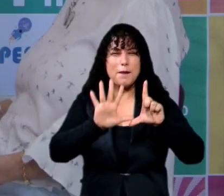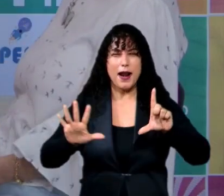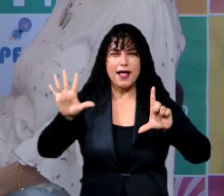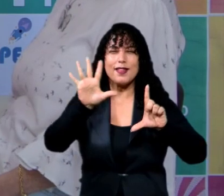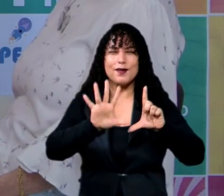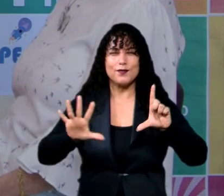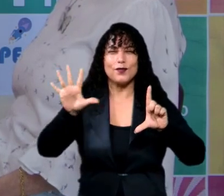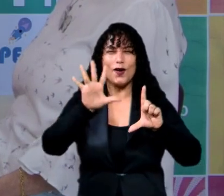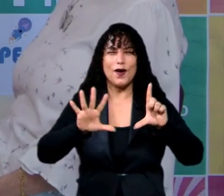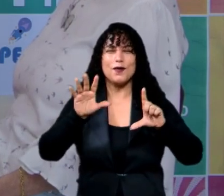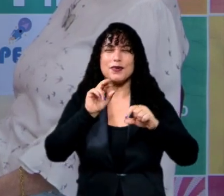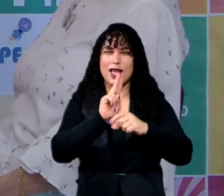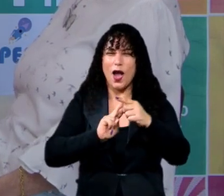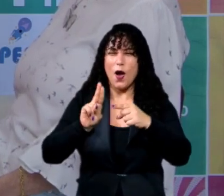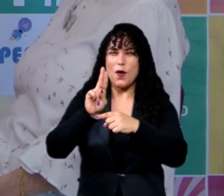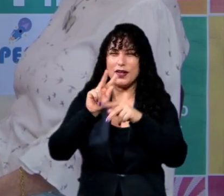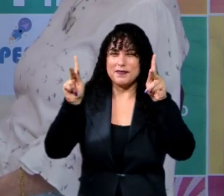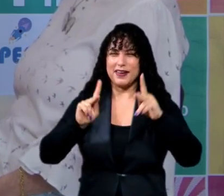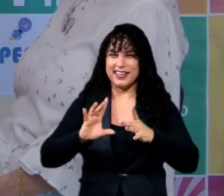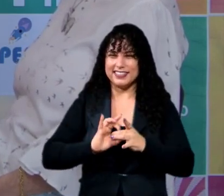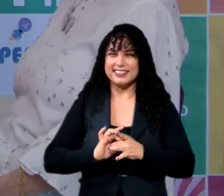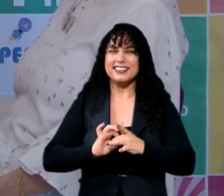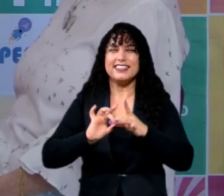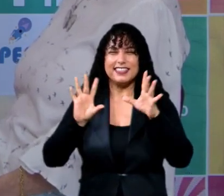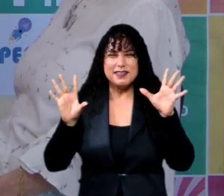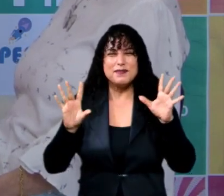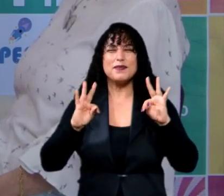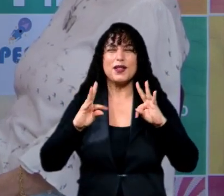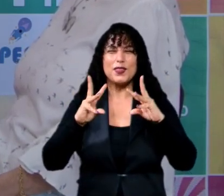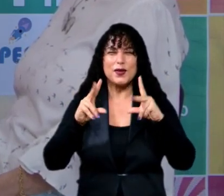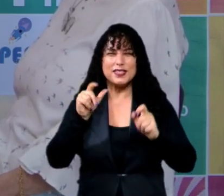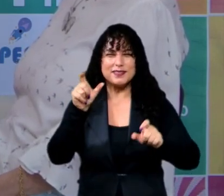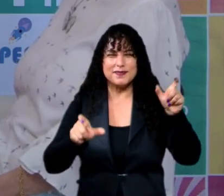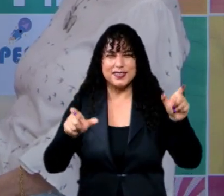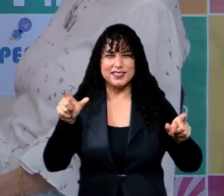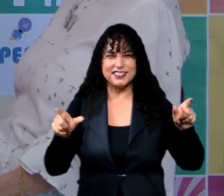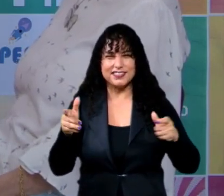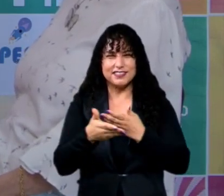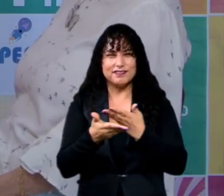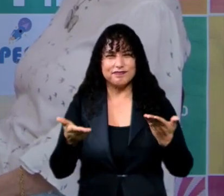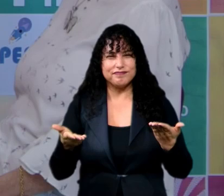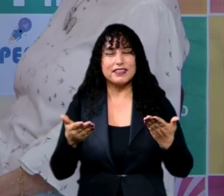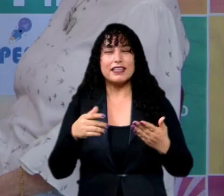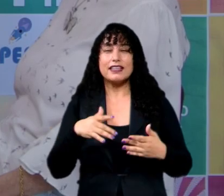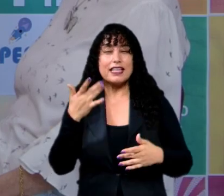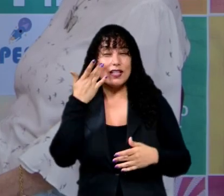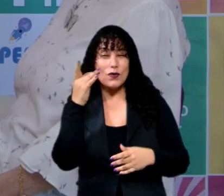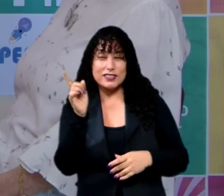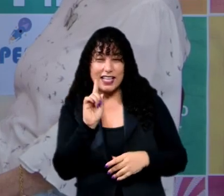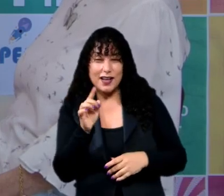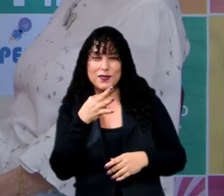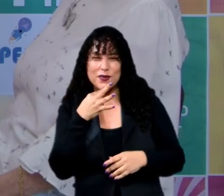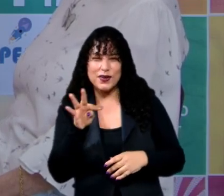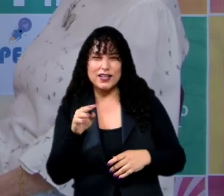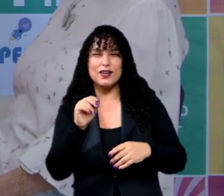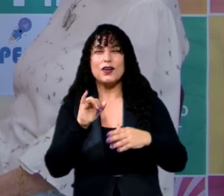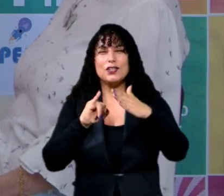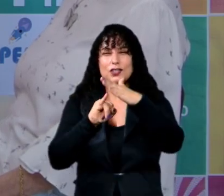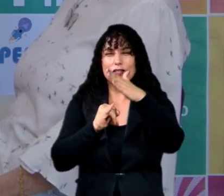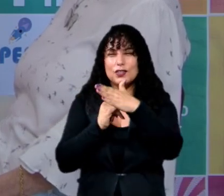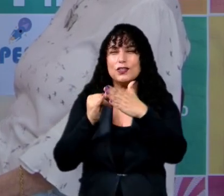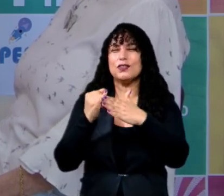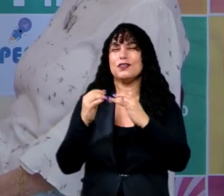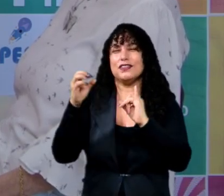plataforma que a Unipaz disponibiliza, né, para todos, para quem não sabe, o Instituto Federal